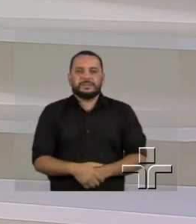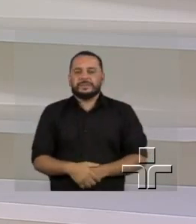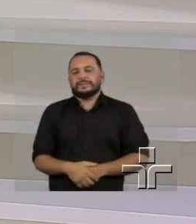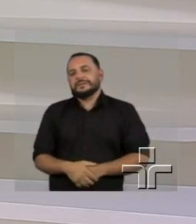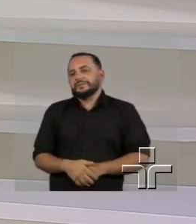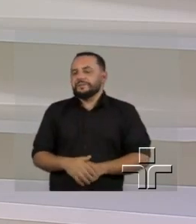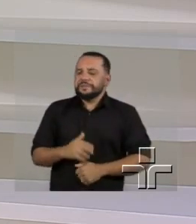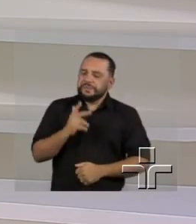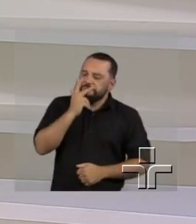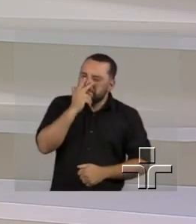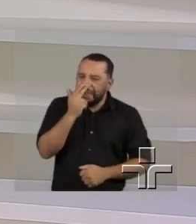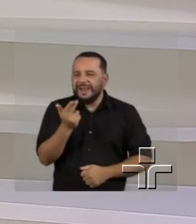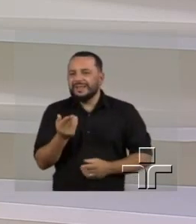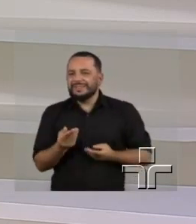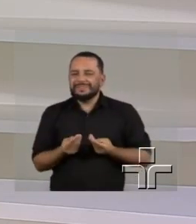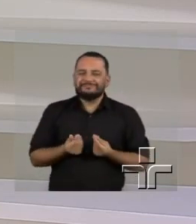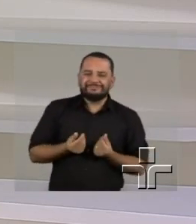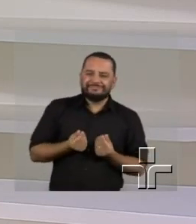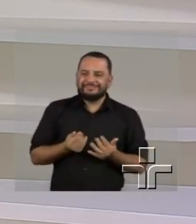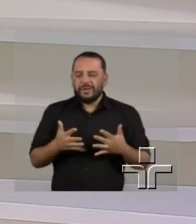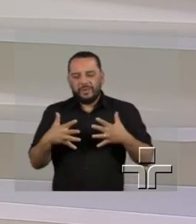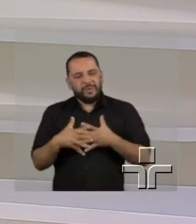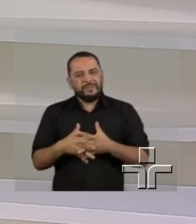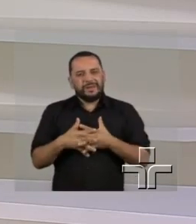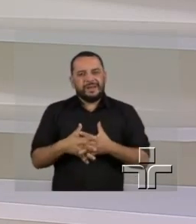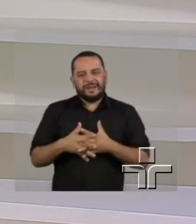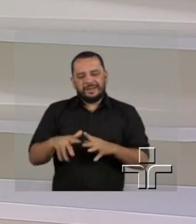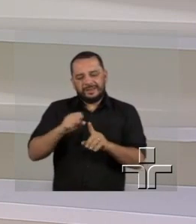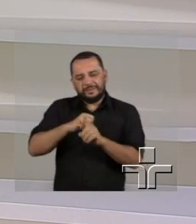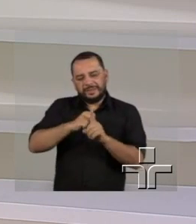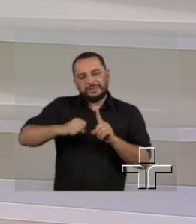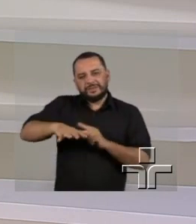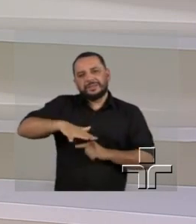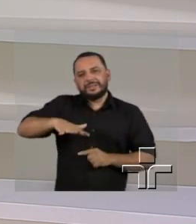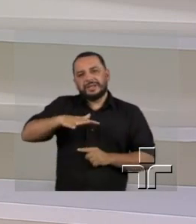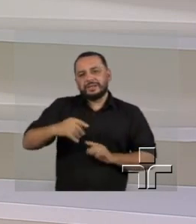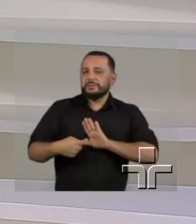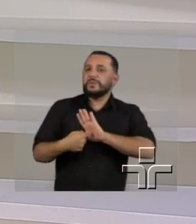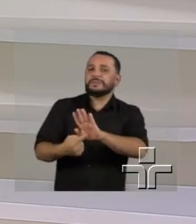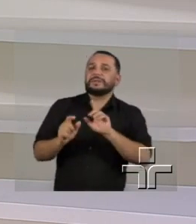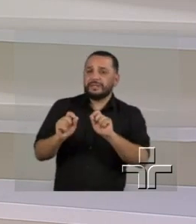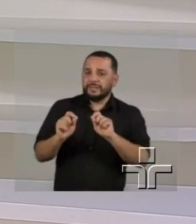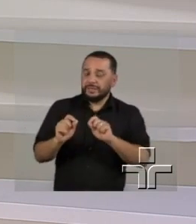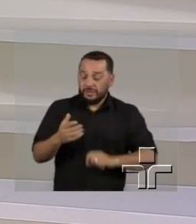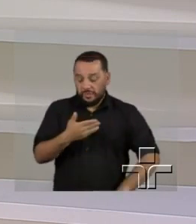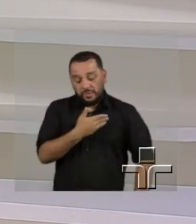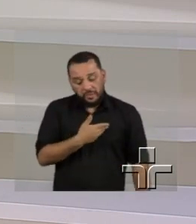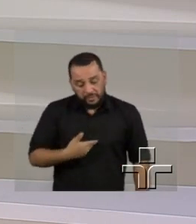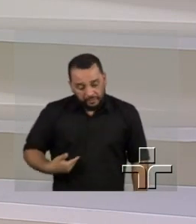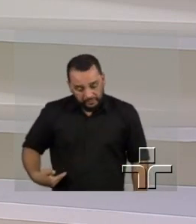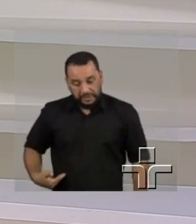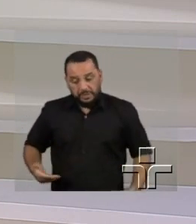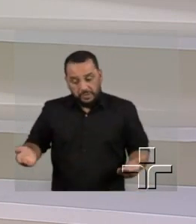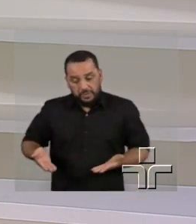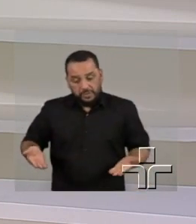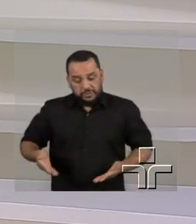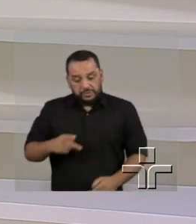partido, etc. E como ela falou, acaba limpando um ponto ou outro ali que não saiu bem do projeto do